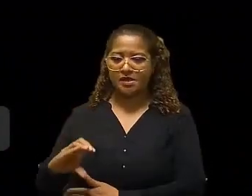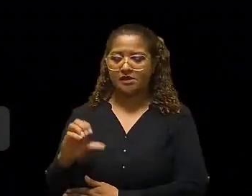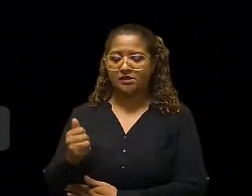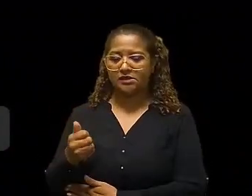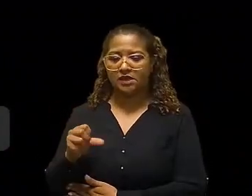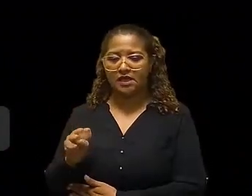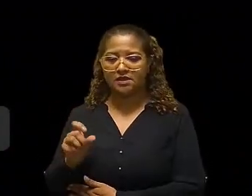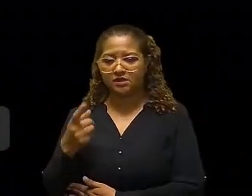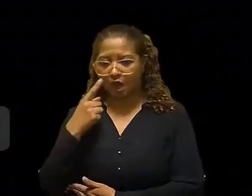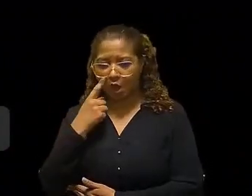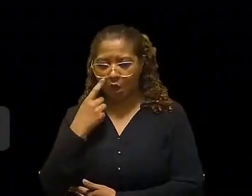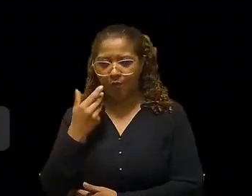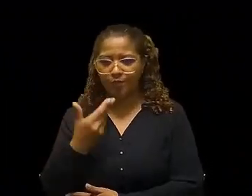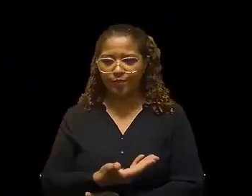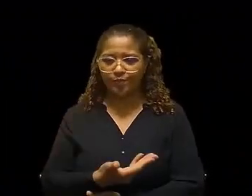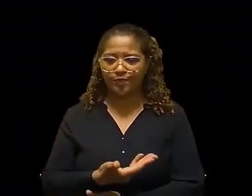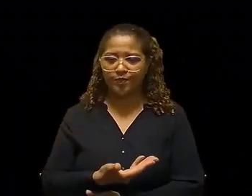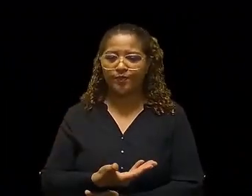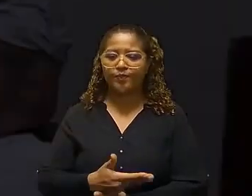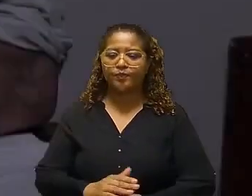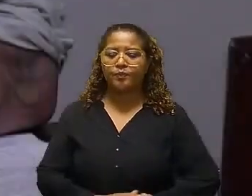Esse aí.